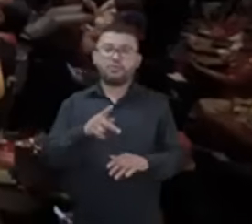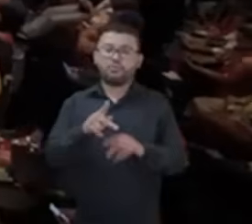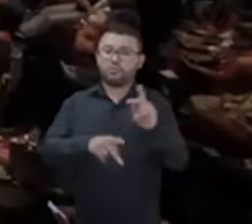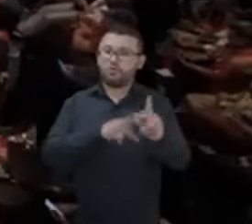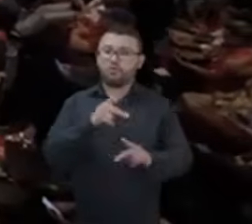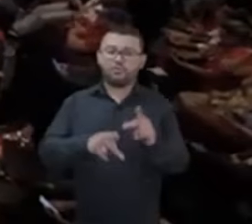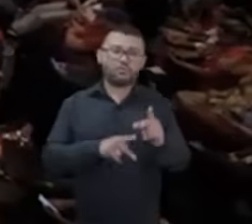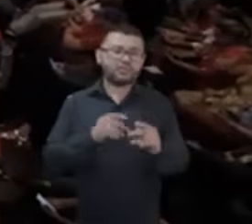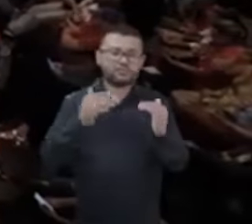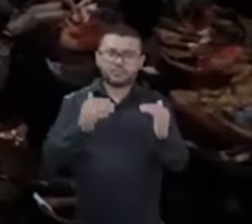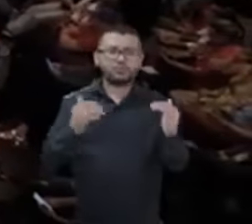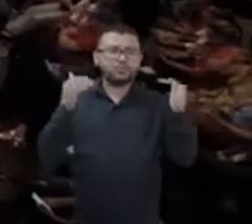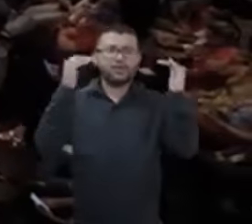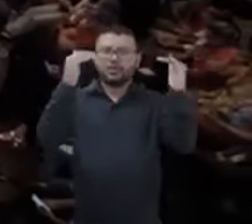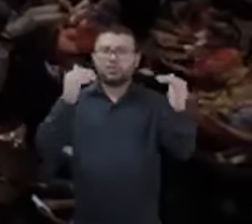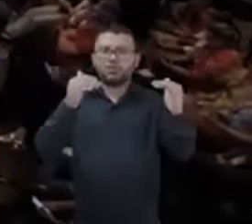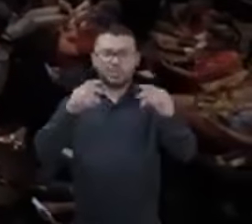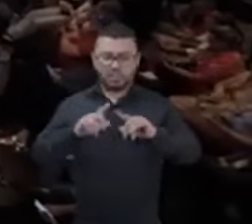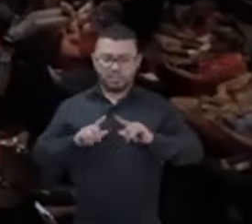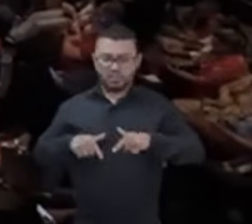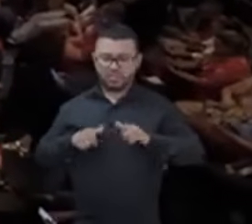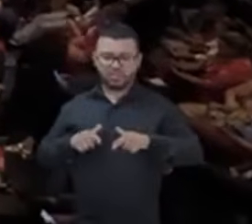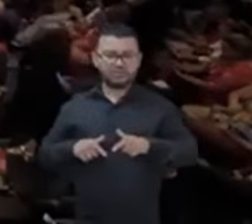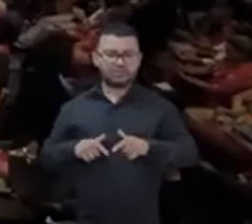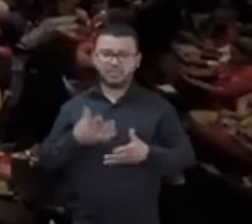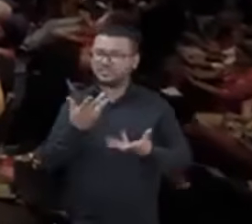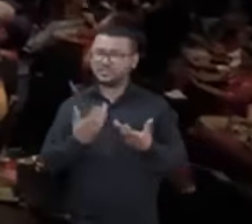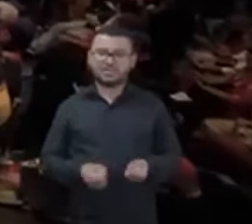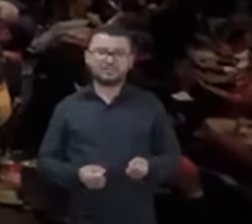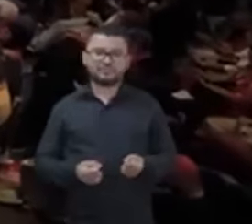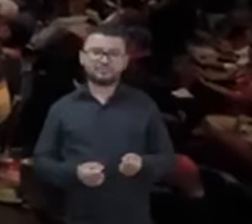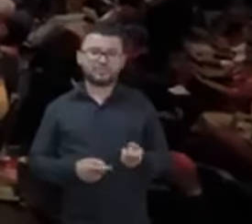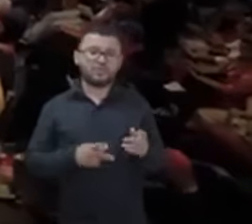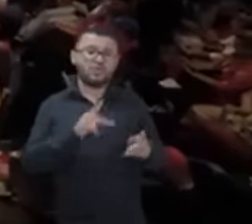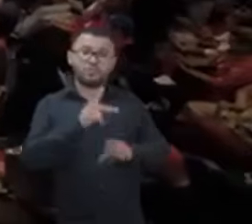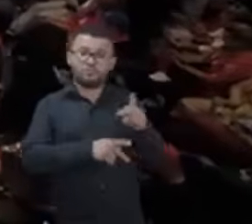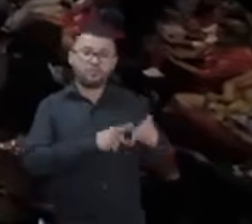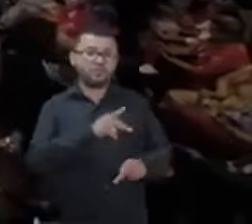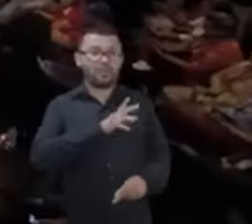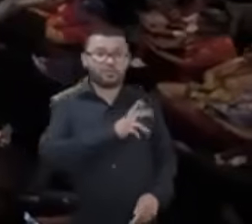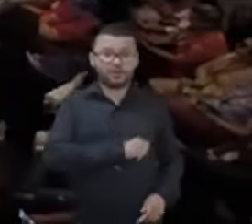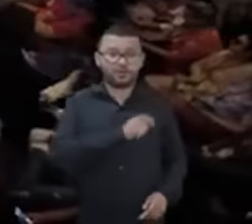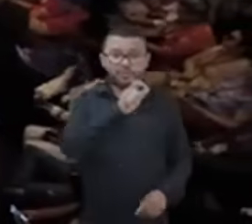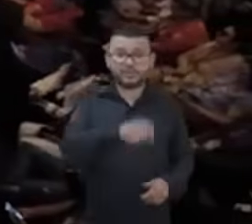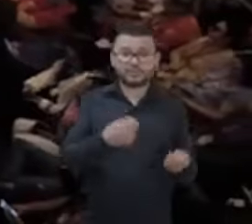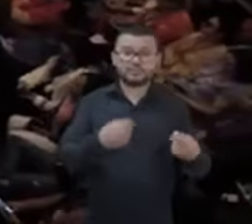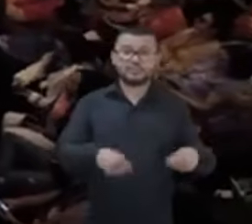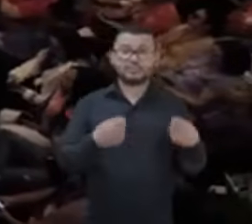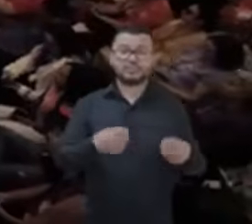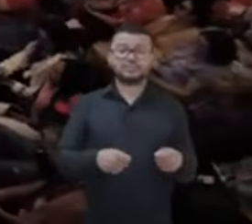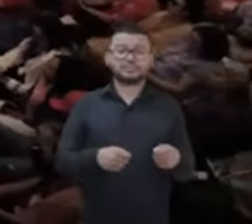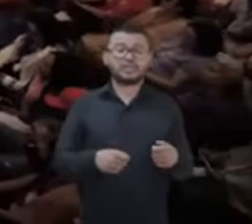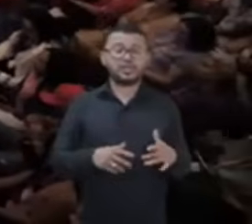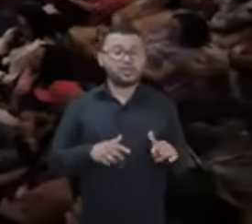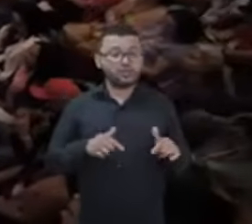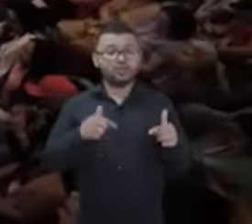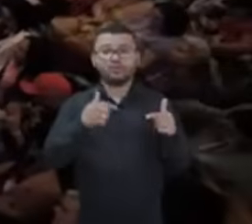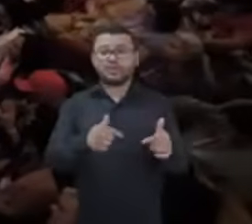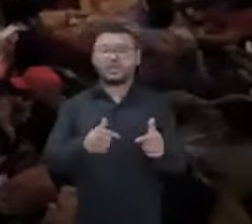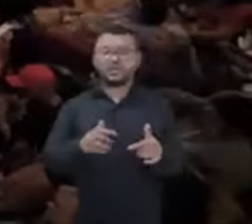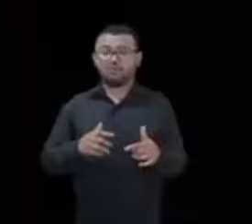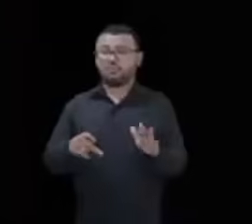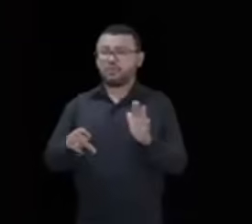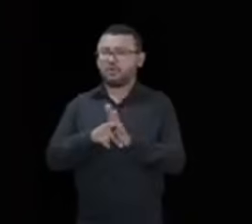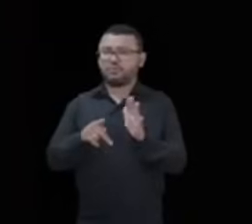o atual governo de Israel. O povo judeu tem que ser maior que o atual governo de